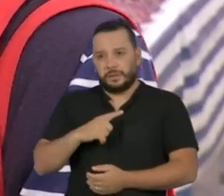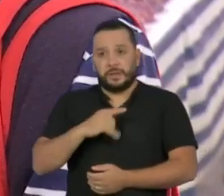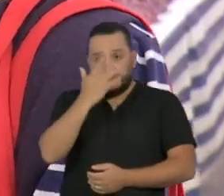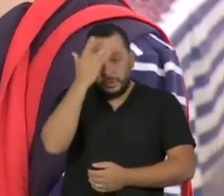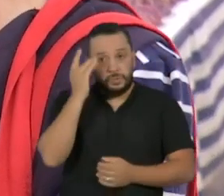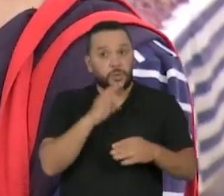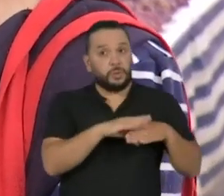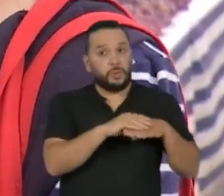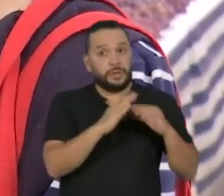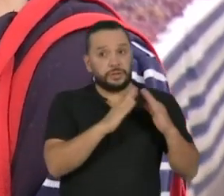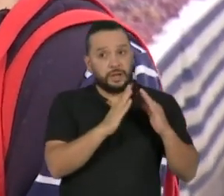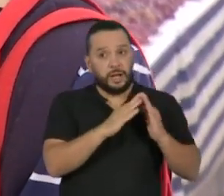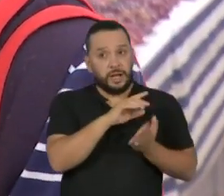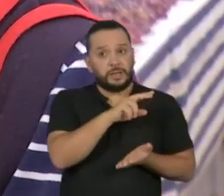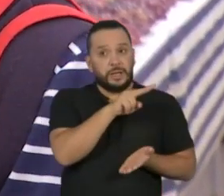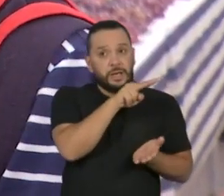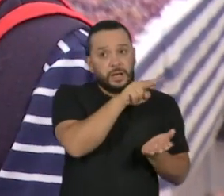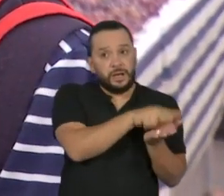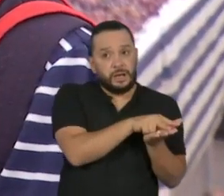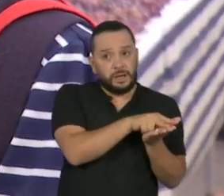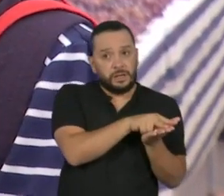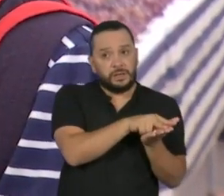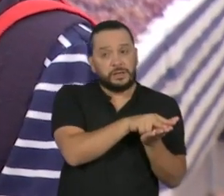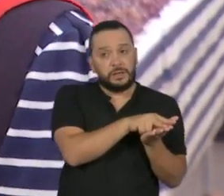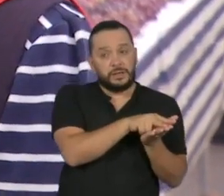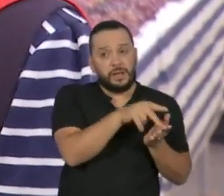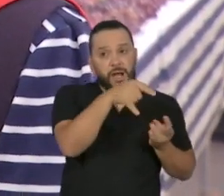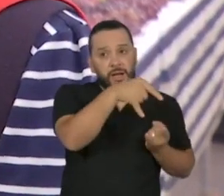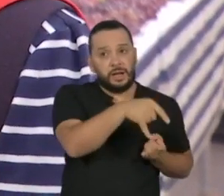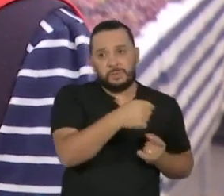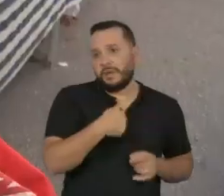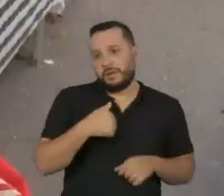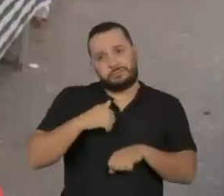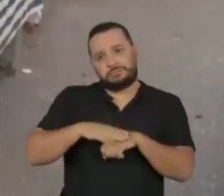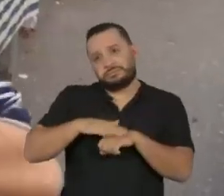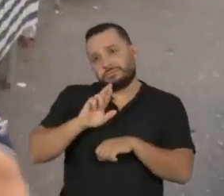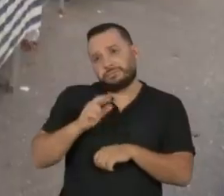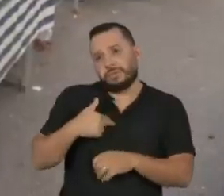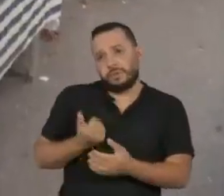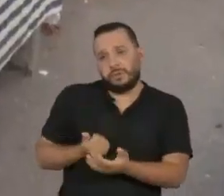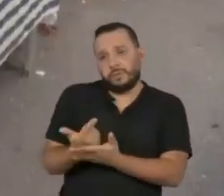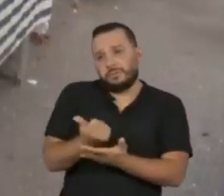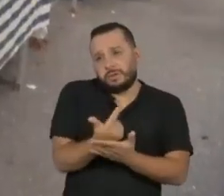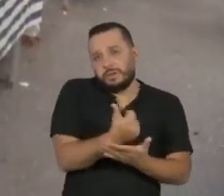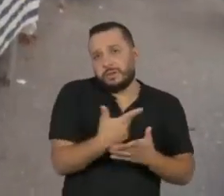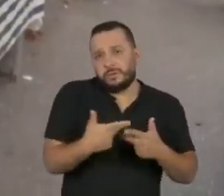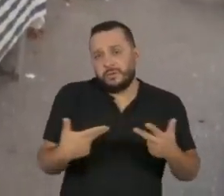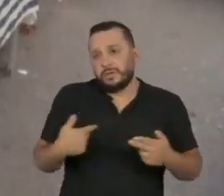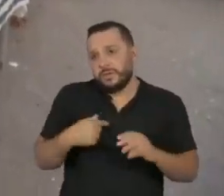casa, acamado, então eu que tenho que sair, eu tenho que enfrentar,